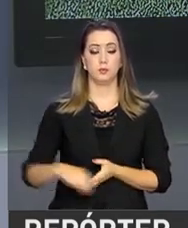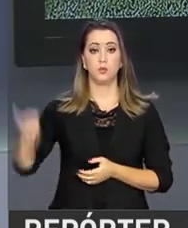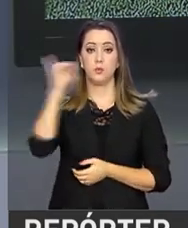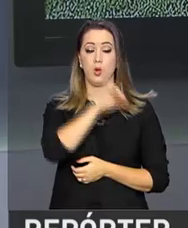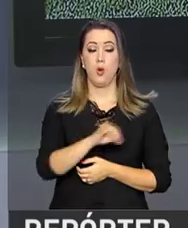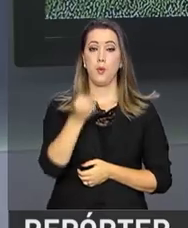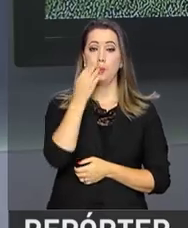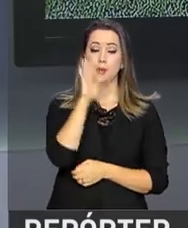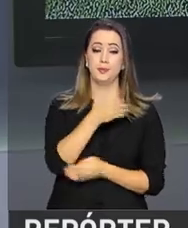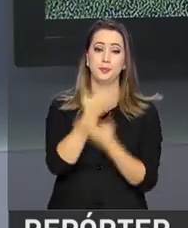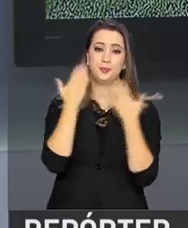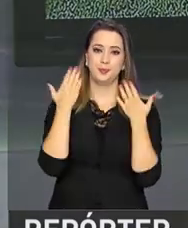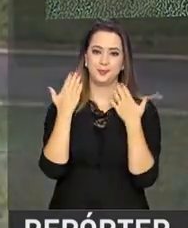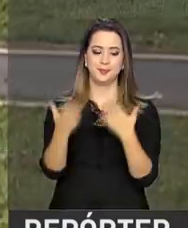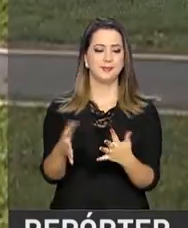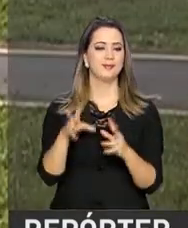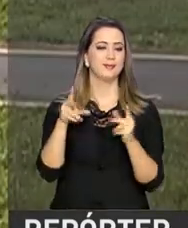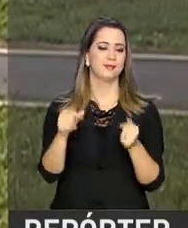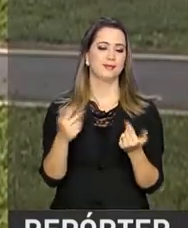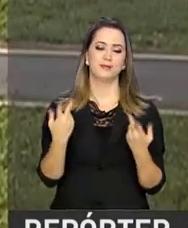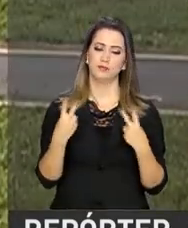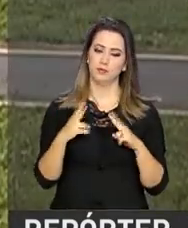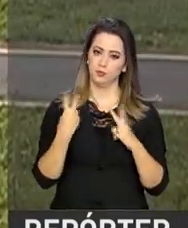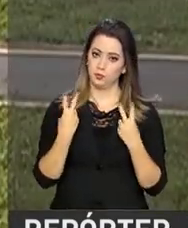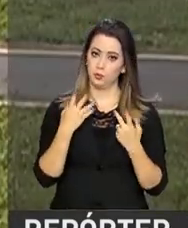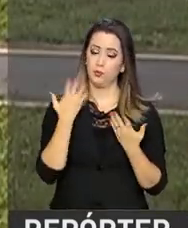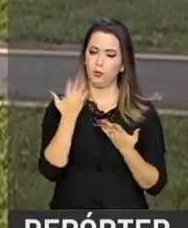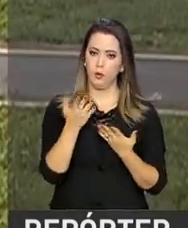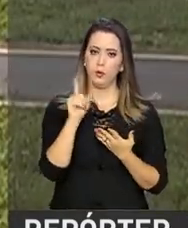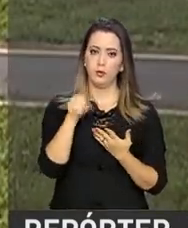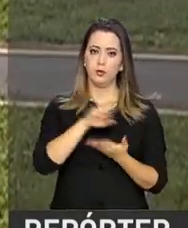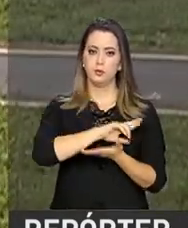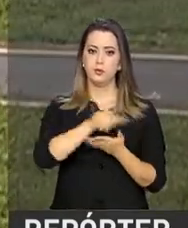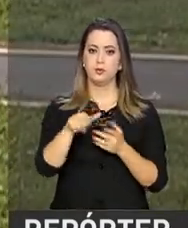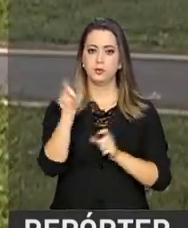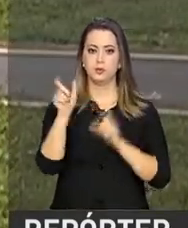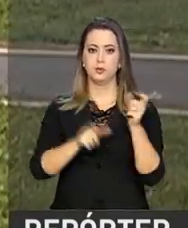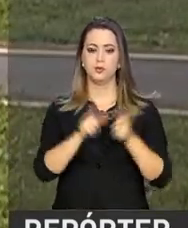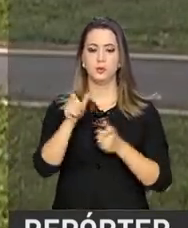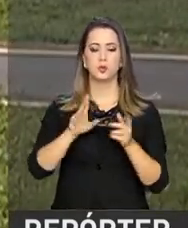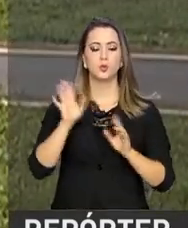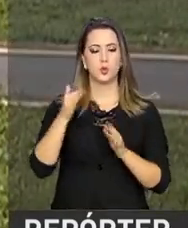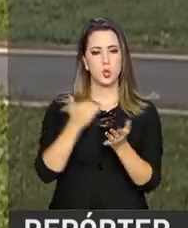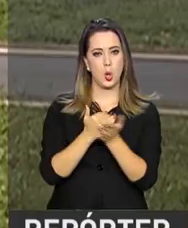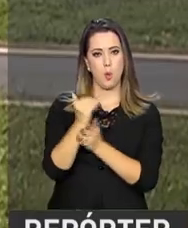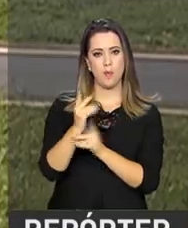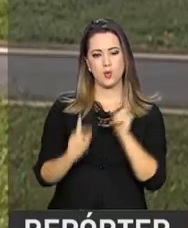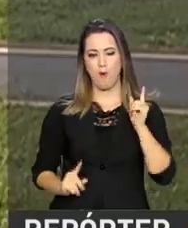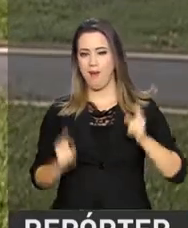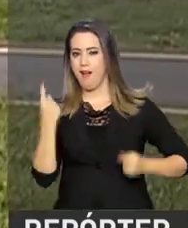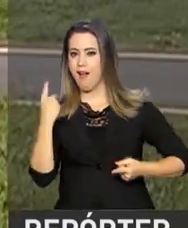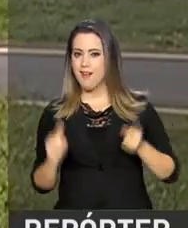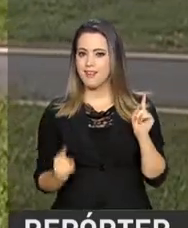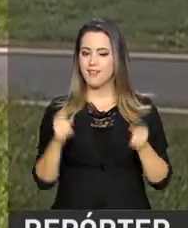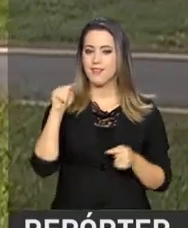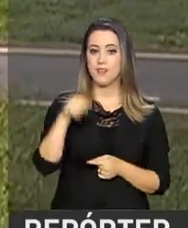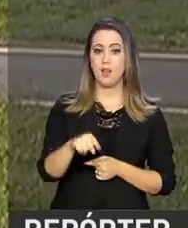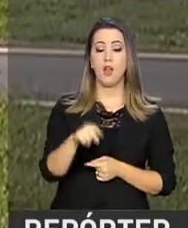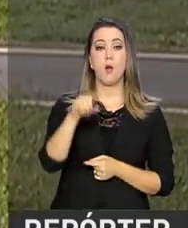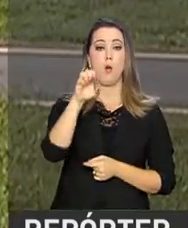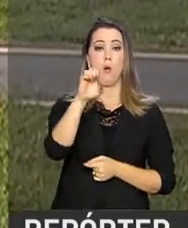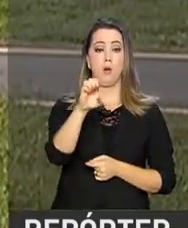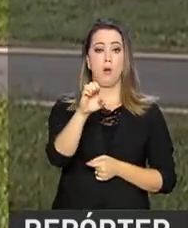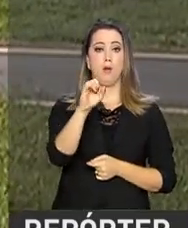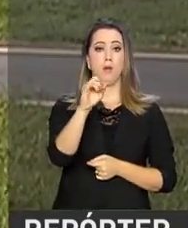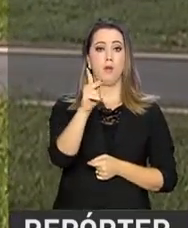Olá, Roberto. Boa tarde para você. Boa tarde a todos. Para muitos, o feriadão do carnaval já começou. Tanto é que eu estou aqui na Epia Sul,